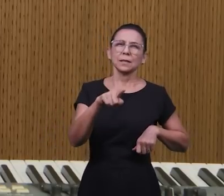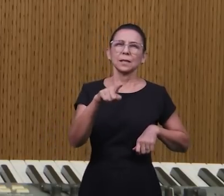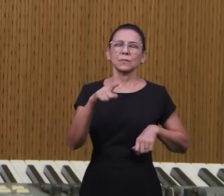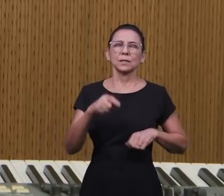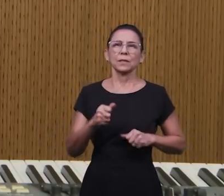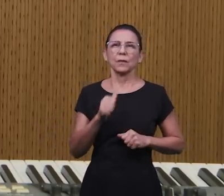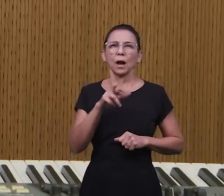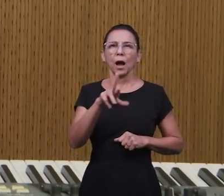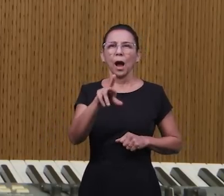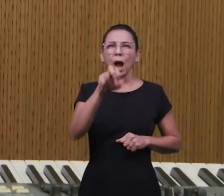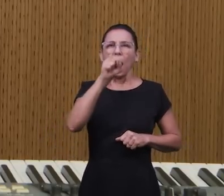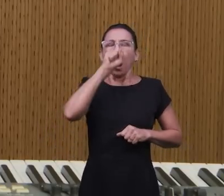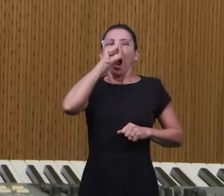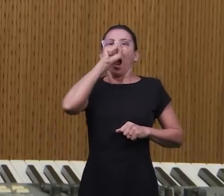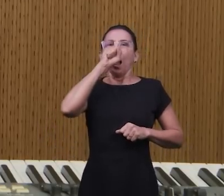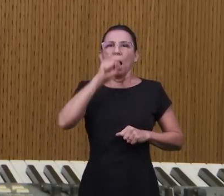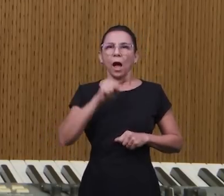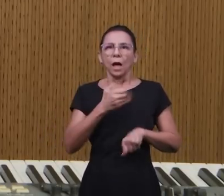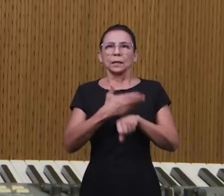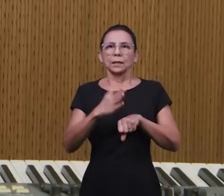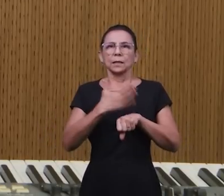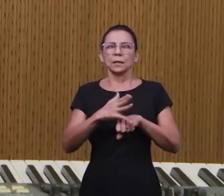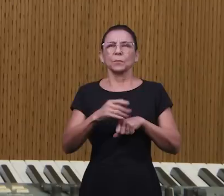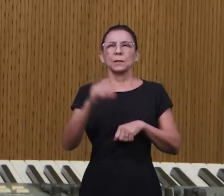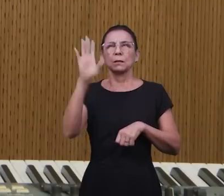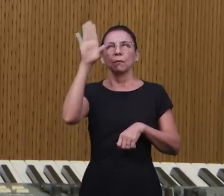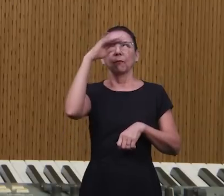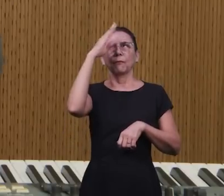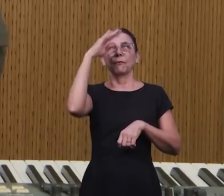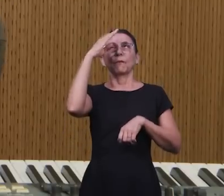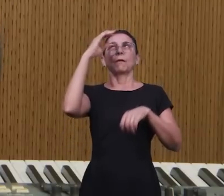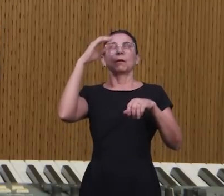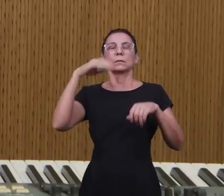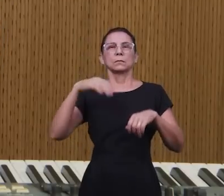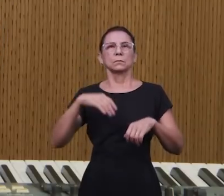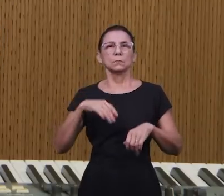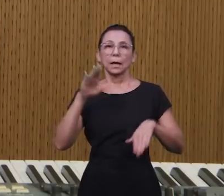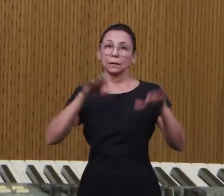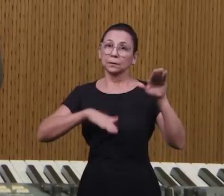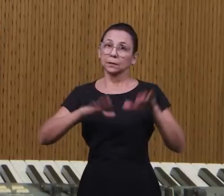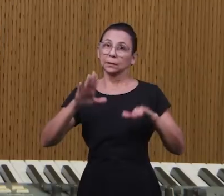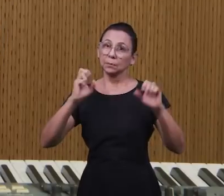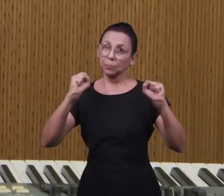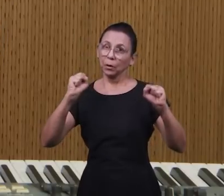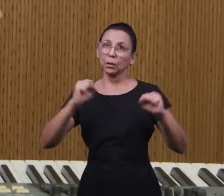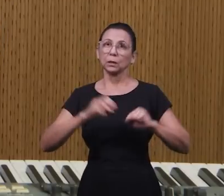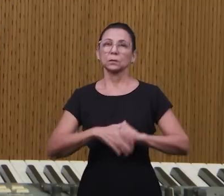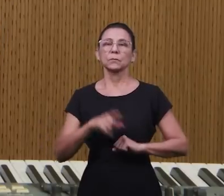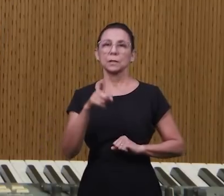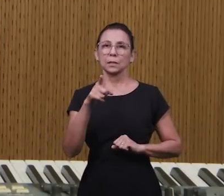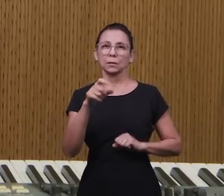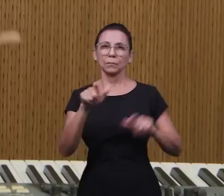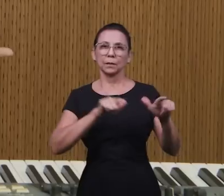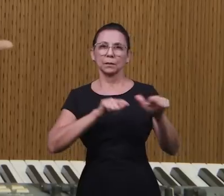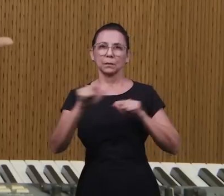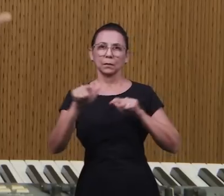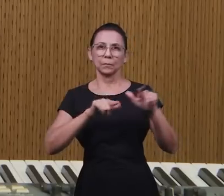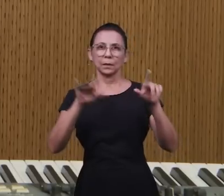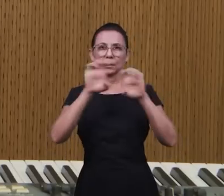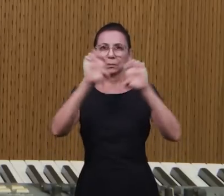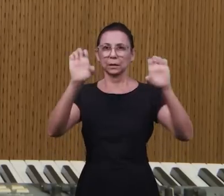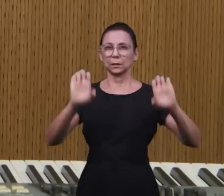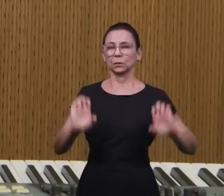faz exercício de respiração. Por que isso pode acontecer? Porque quando você começa a trabalhar com essa estrutura de forma mais